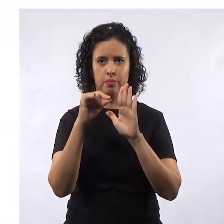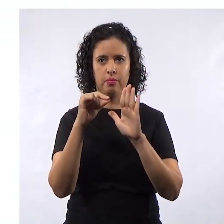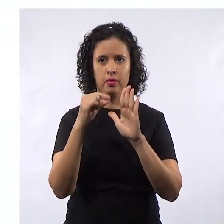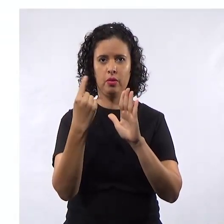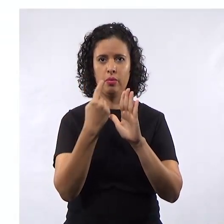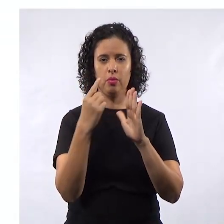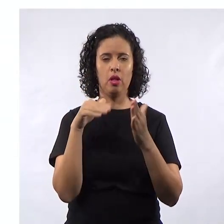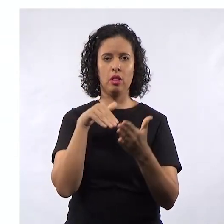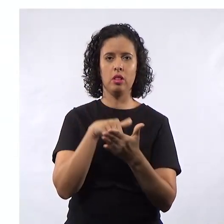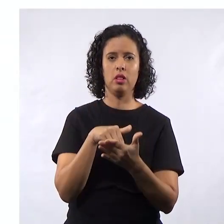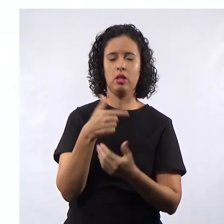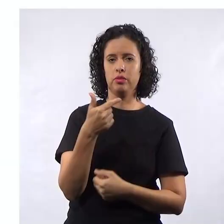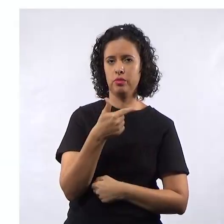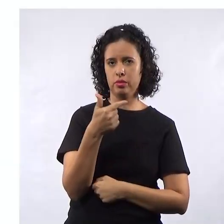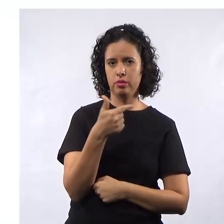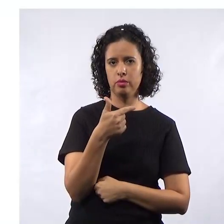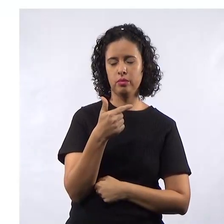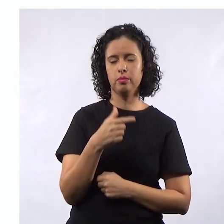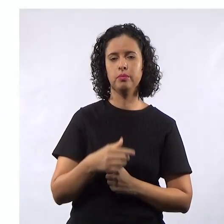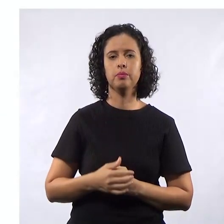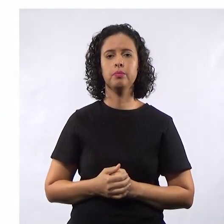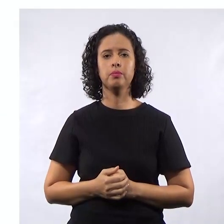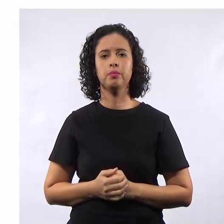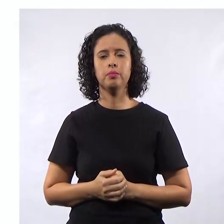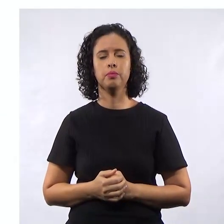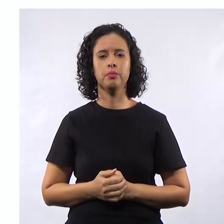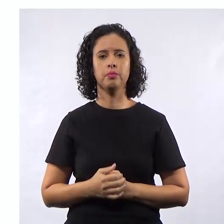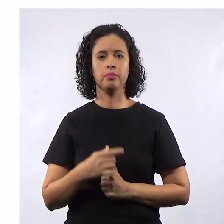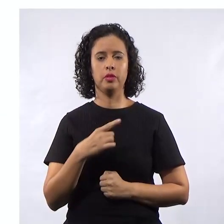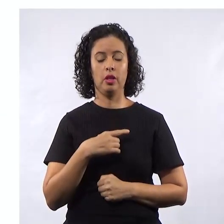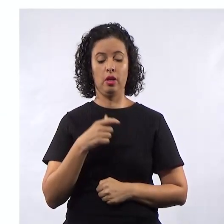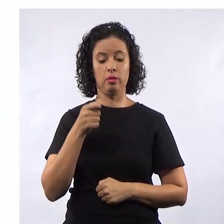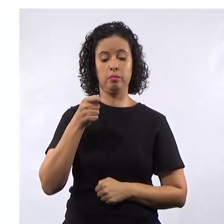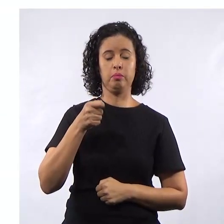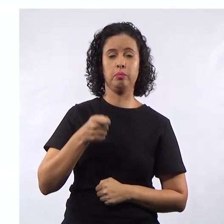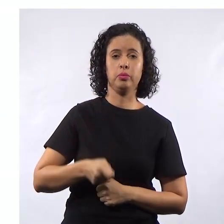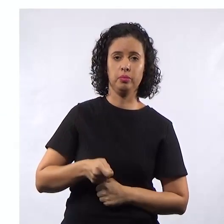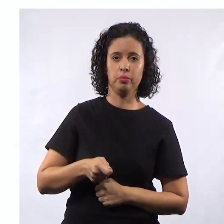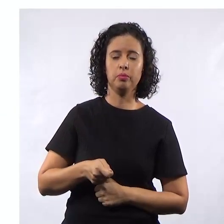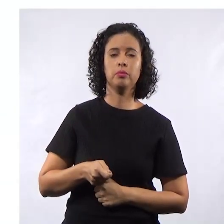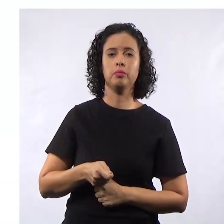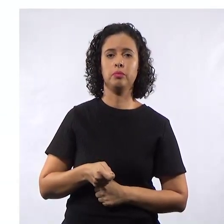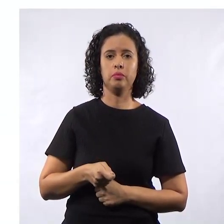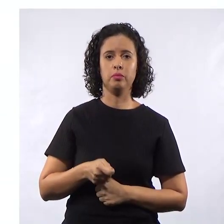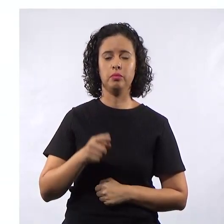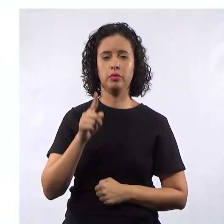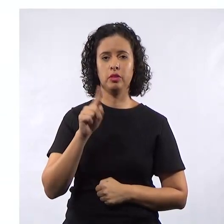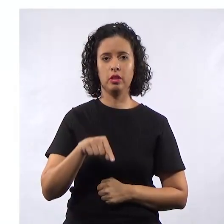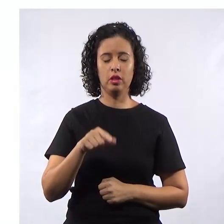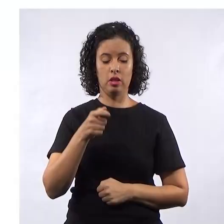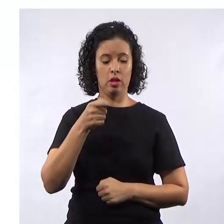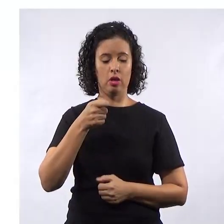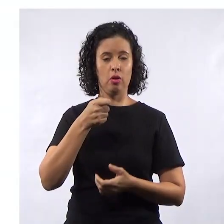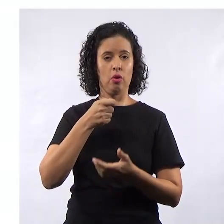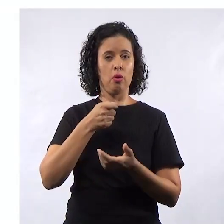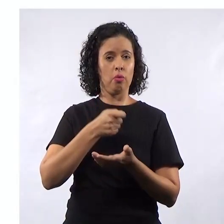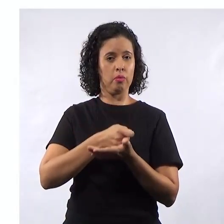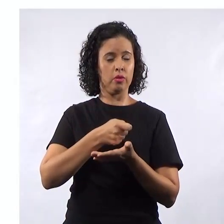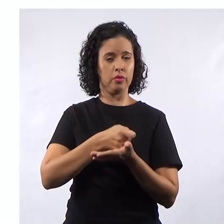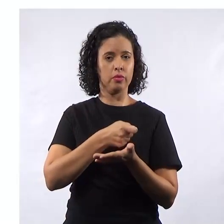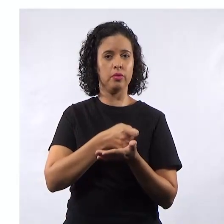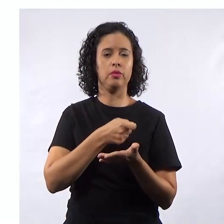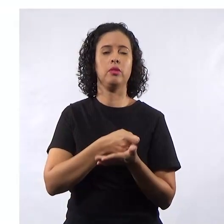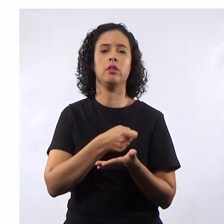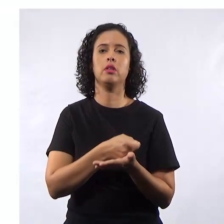vai até o artigo 2º. Tem a função de impor a eficácia geral e abstrata da obrigatoriedade,